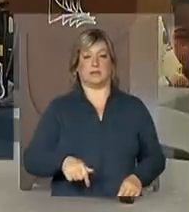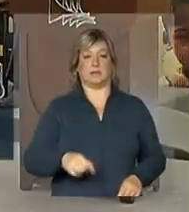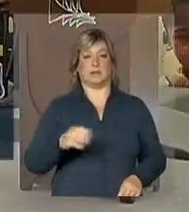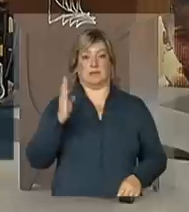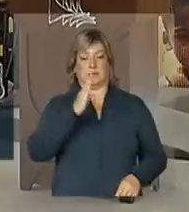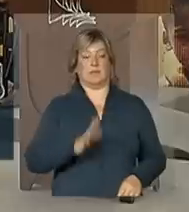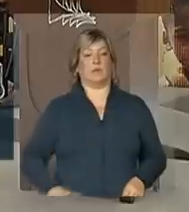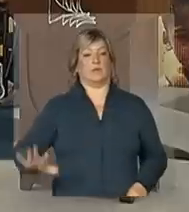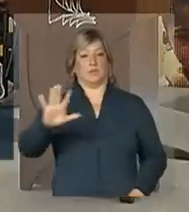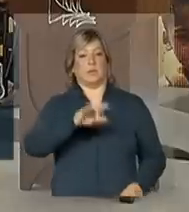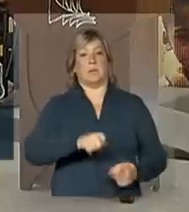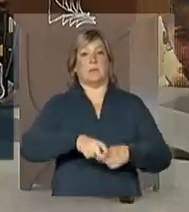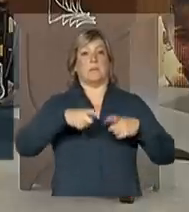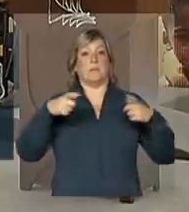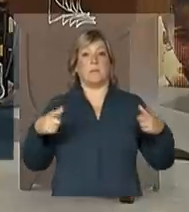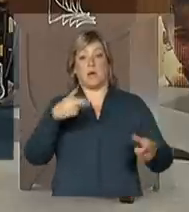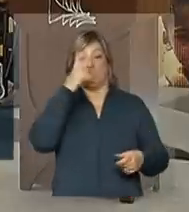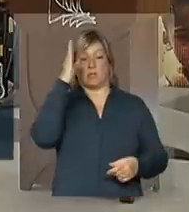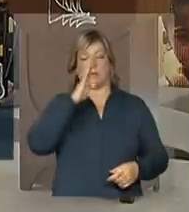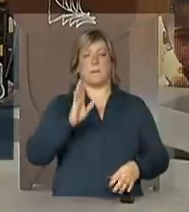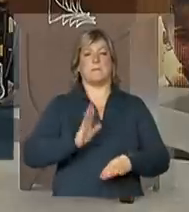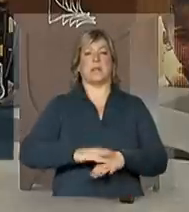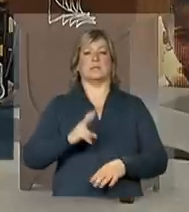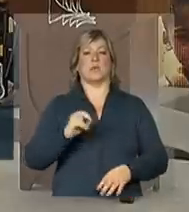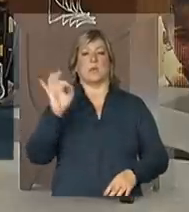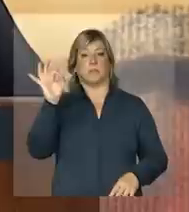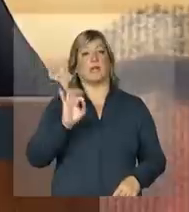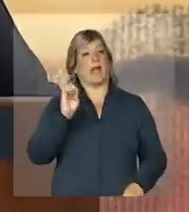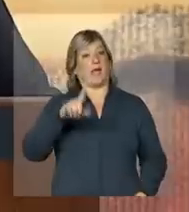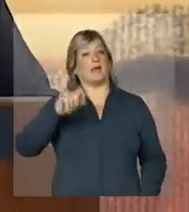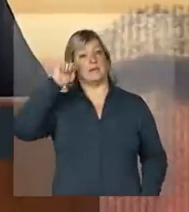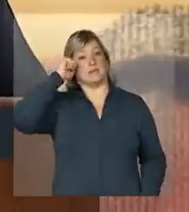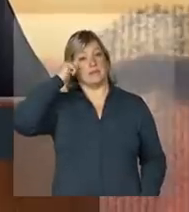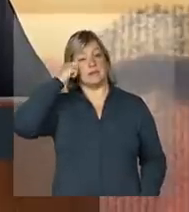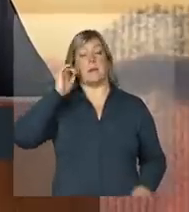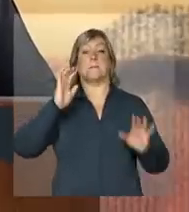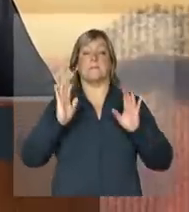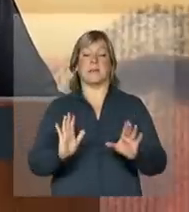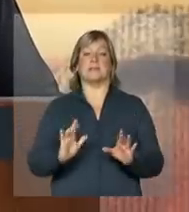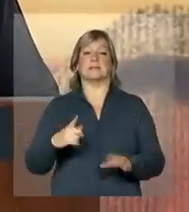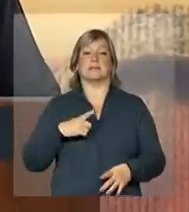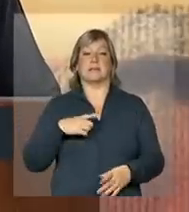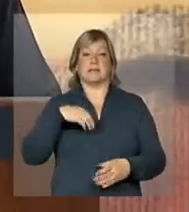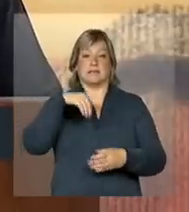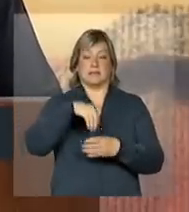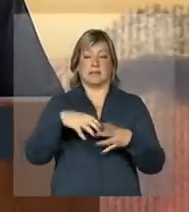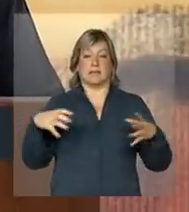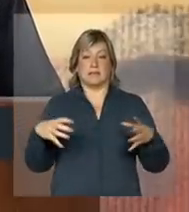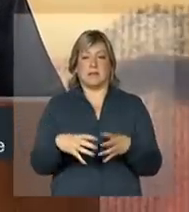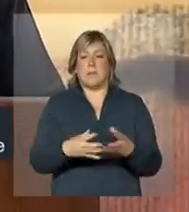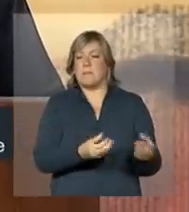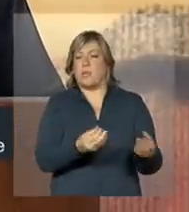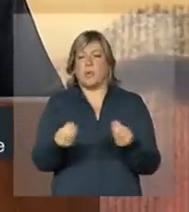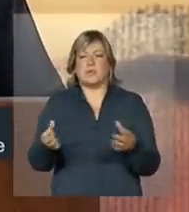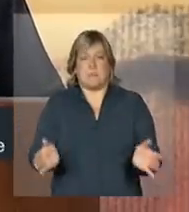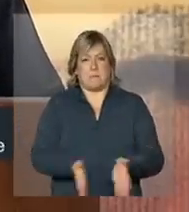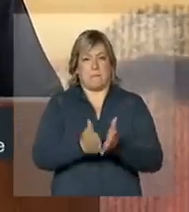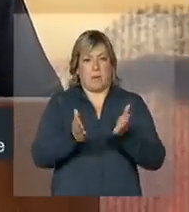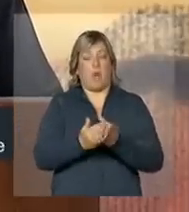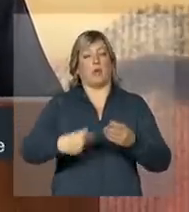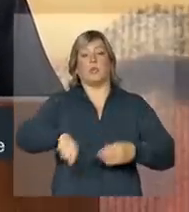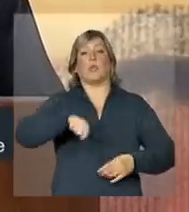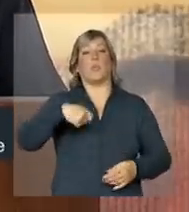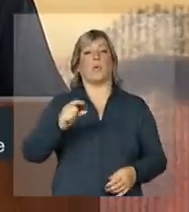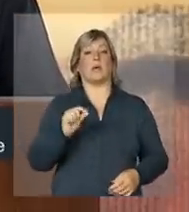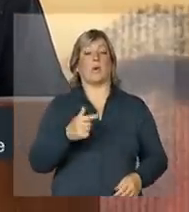maioria da população brasileira mais de 50% Mas entre os extremamente pobres representa